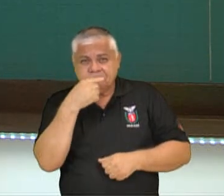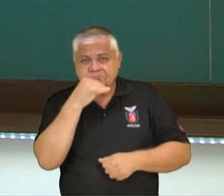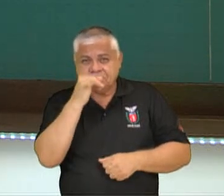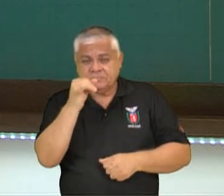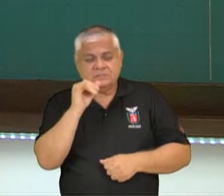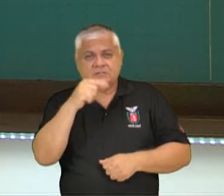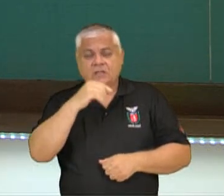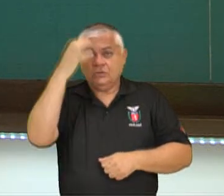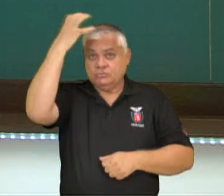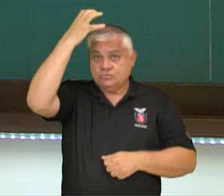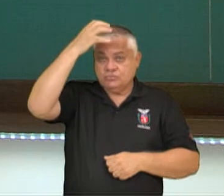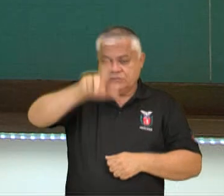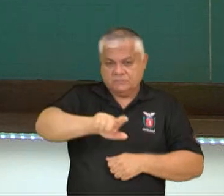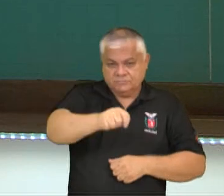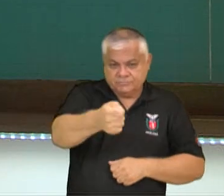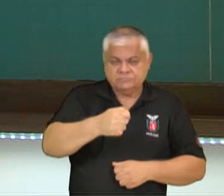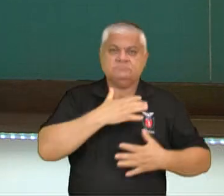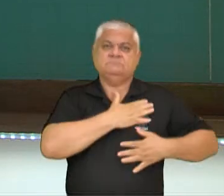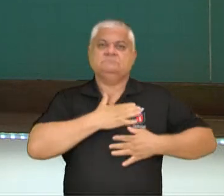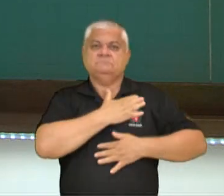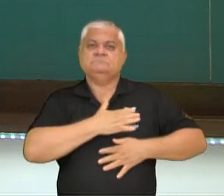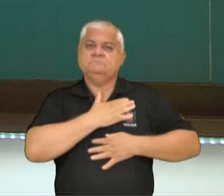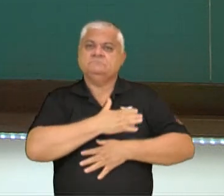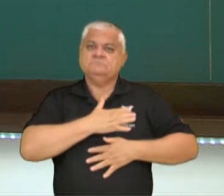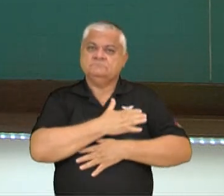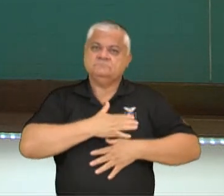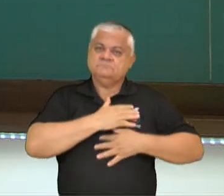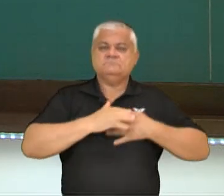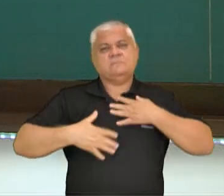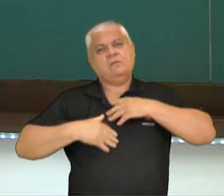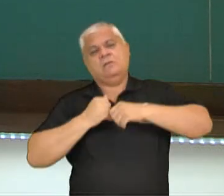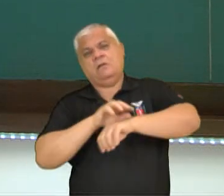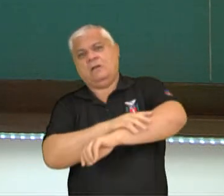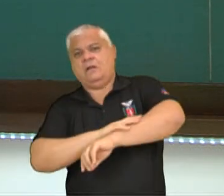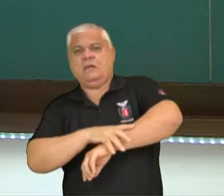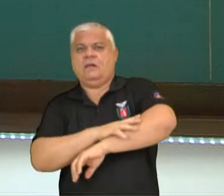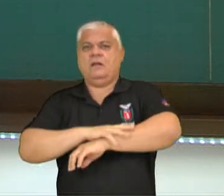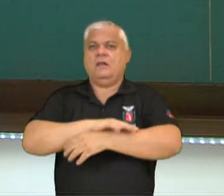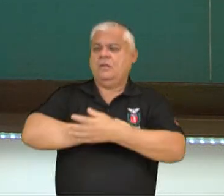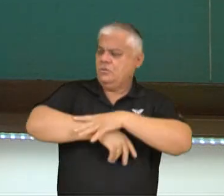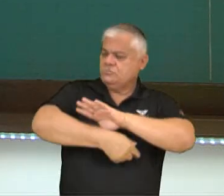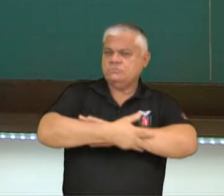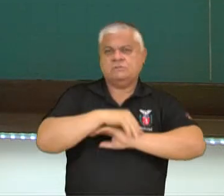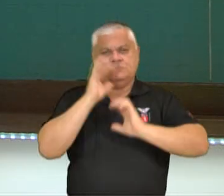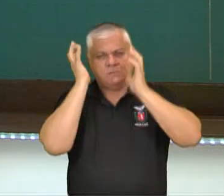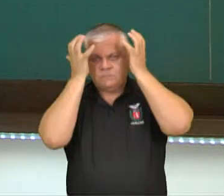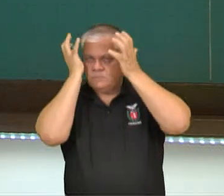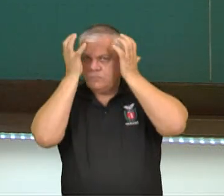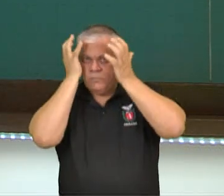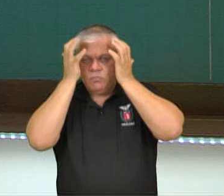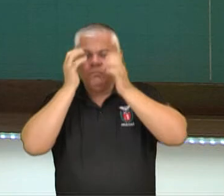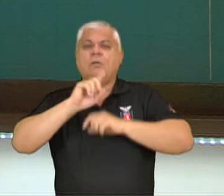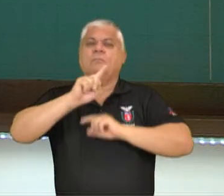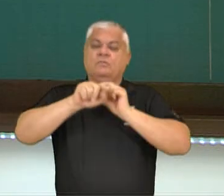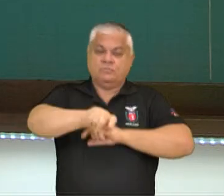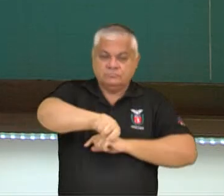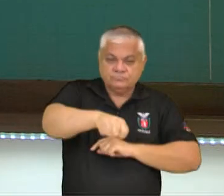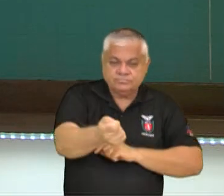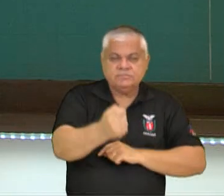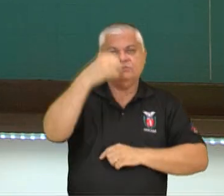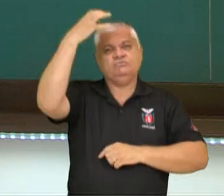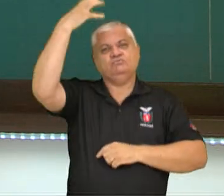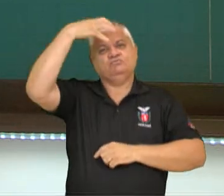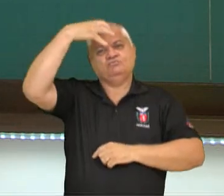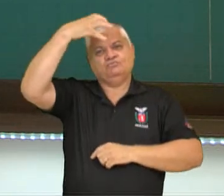se molhar, aí se ensaboar, né? Desliga o chuveiro na hora que vai ensaboar, que vai fazer banho de creme no cabelo e outras coisas, e depois retorna?